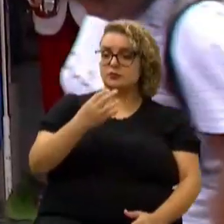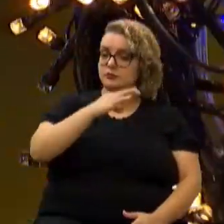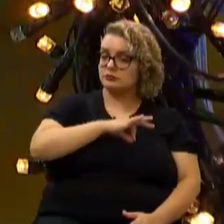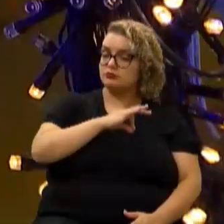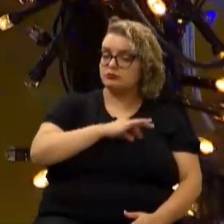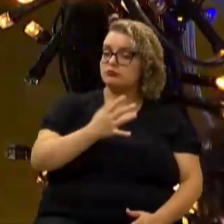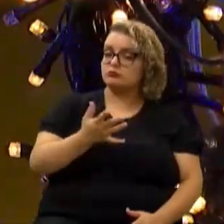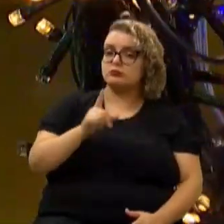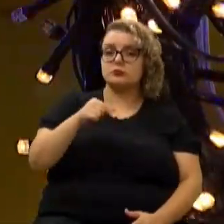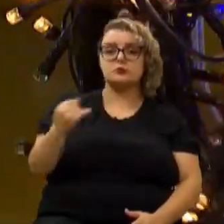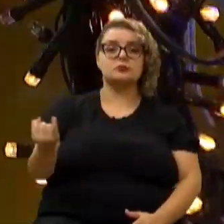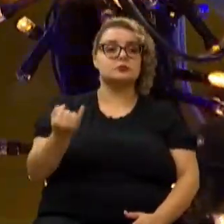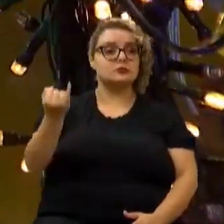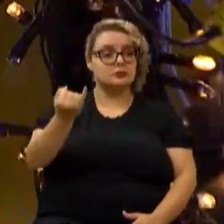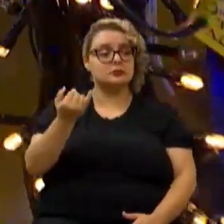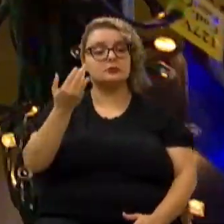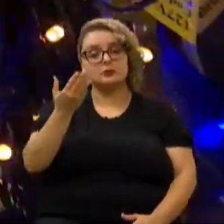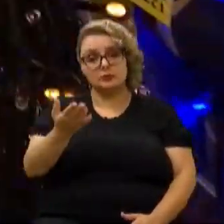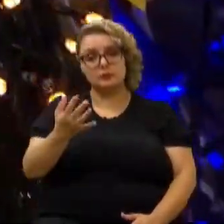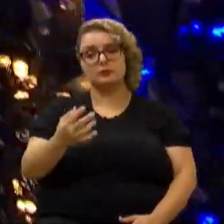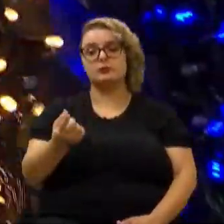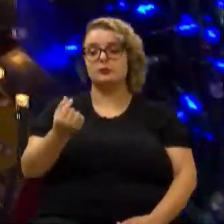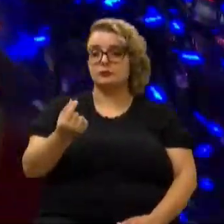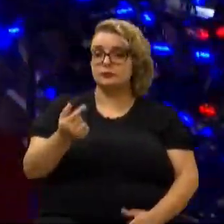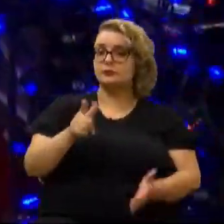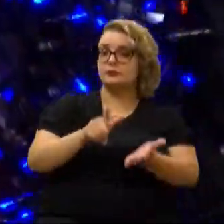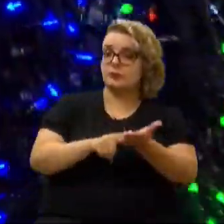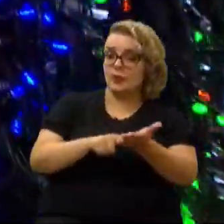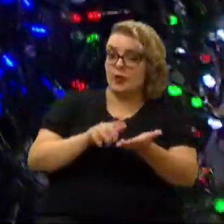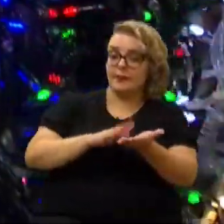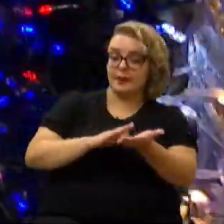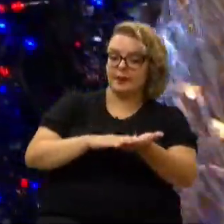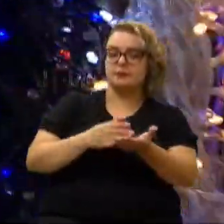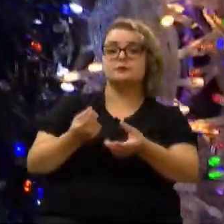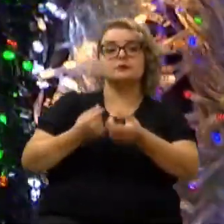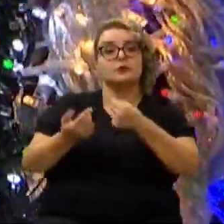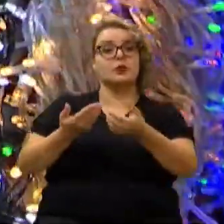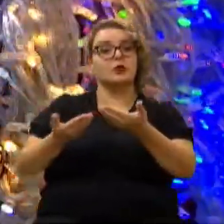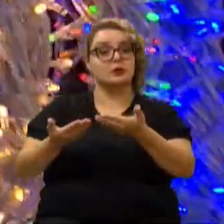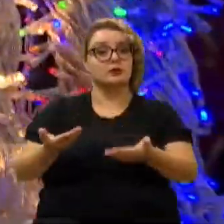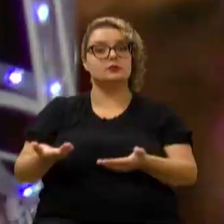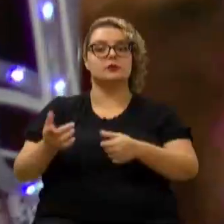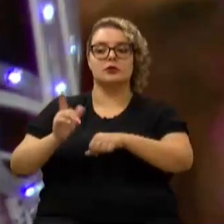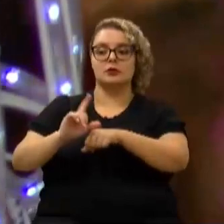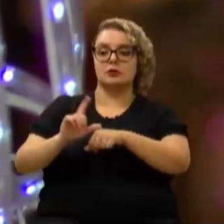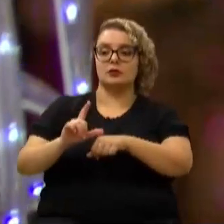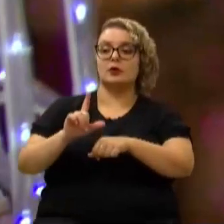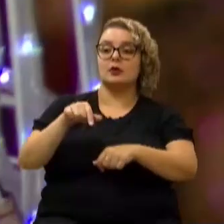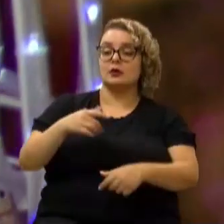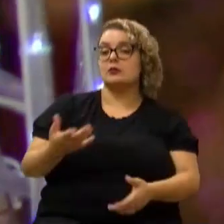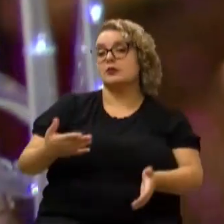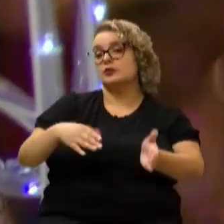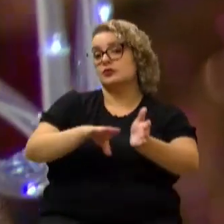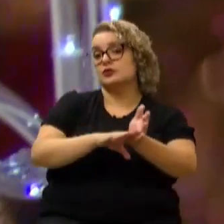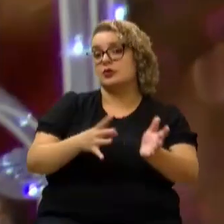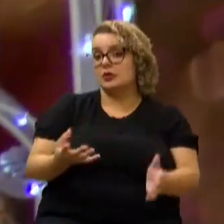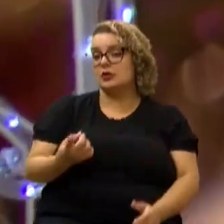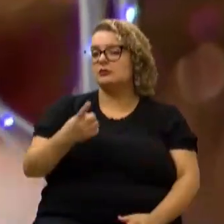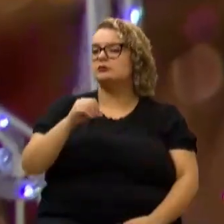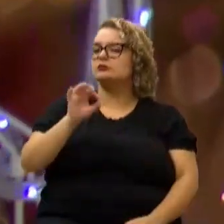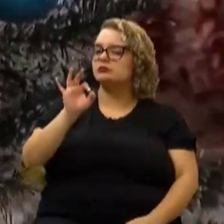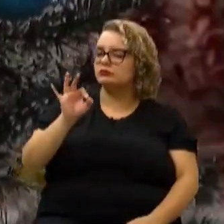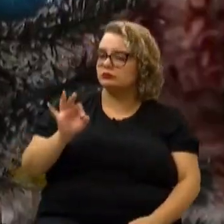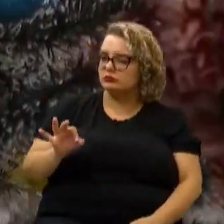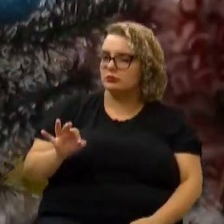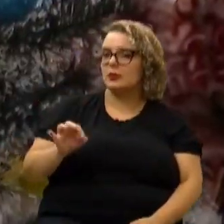suas parcelas do 13º, então acho que vai ser muito importante você, com esse dinheiro na mão, você negociar com o lojista. É onde que você chega,